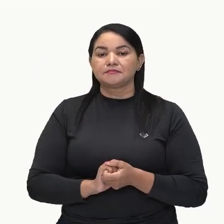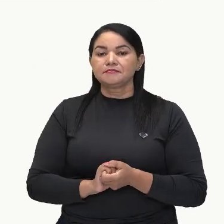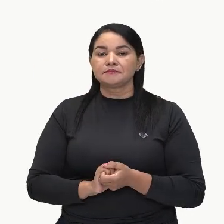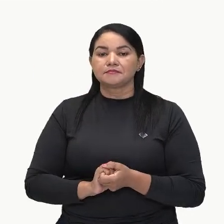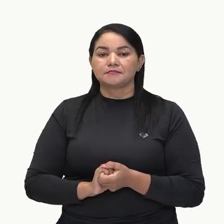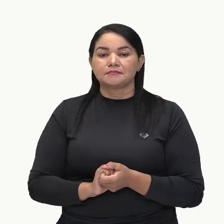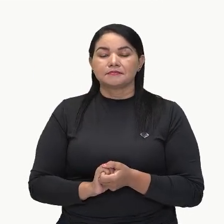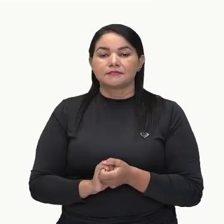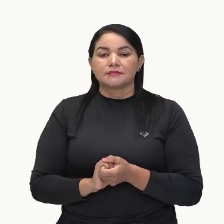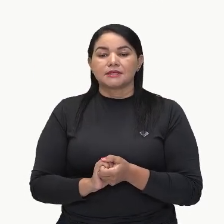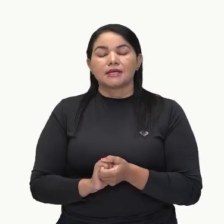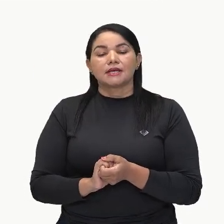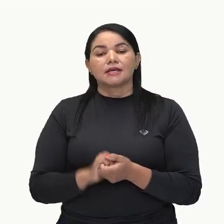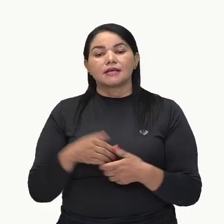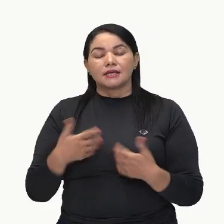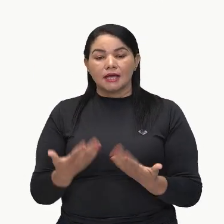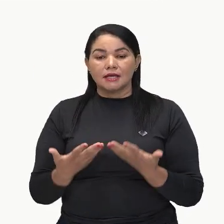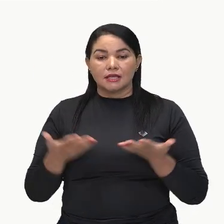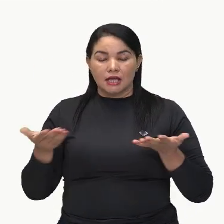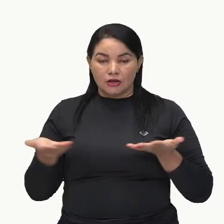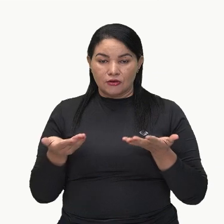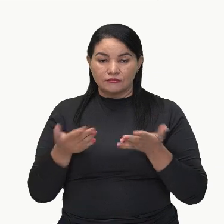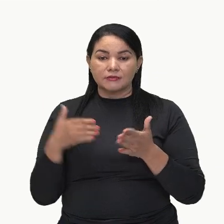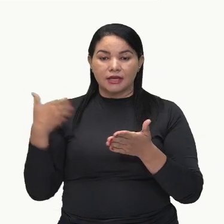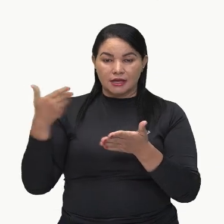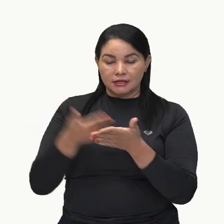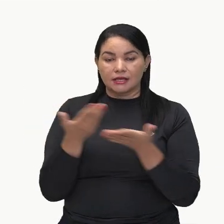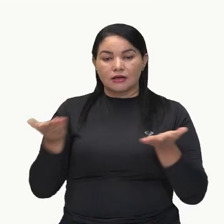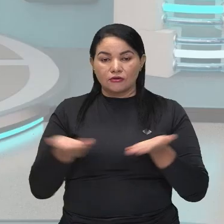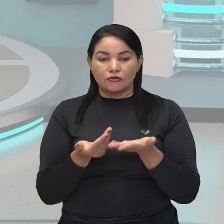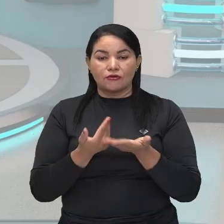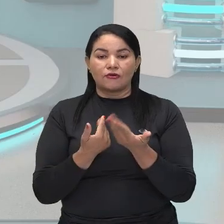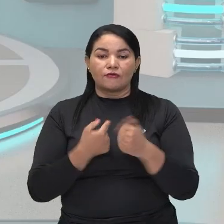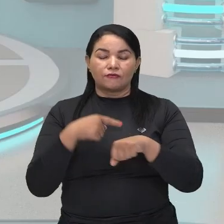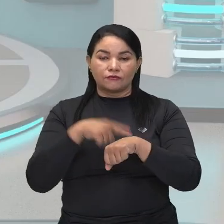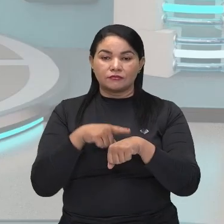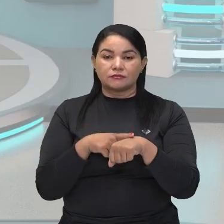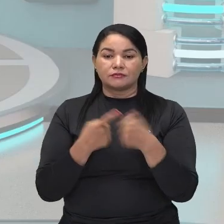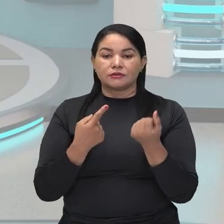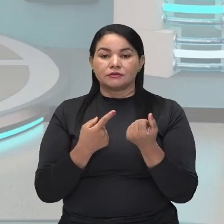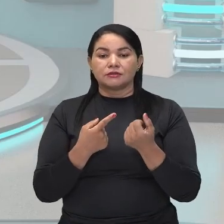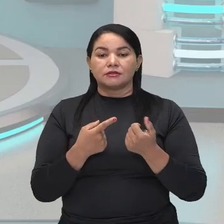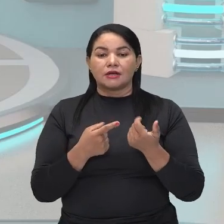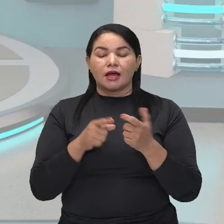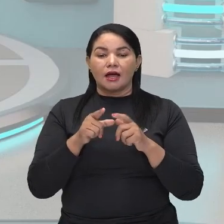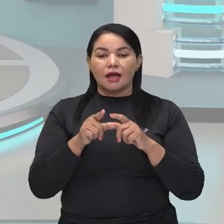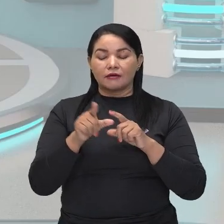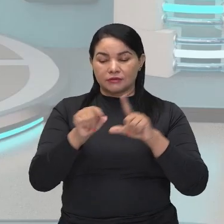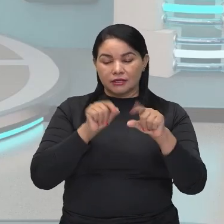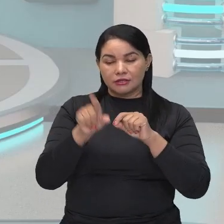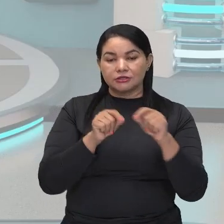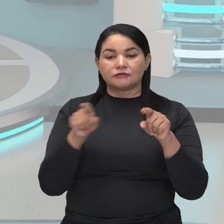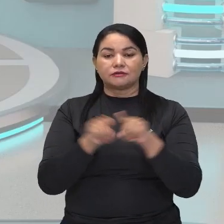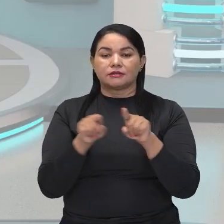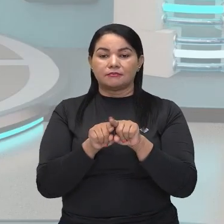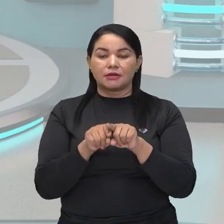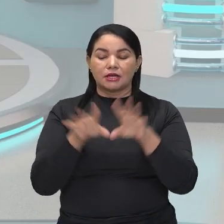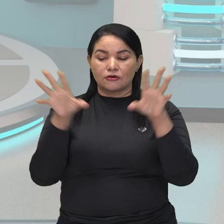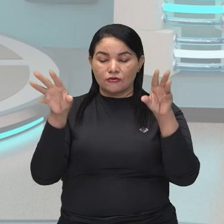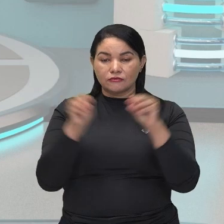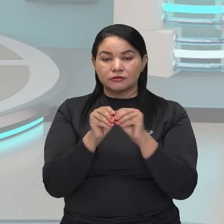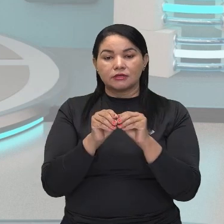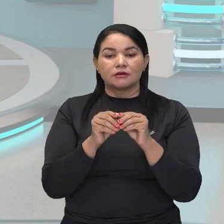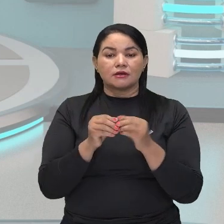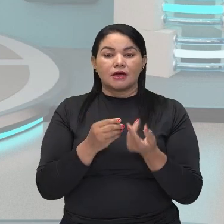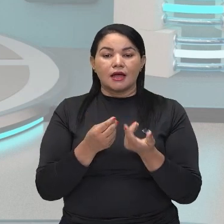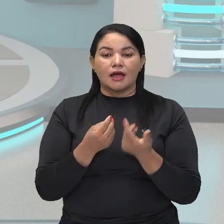pessoal, vimos até aqui o quê? Vimos a alternativa e vimos a conclusiva. Vimos que cada uma tem um efeito de